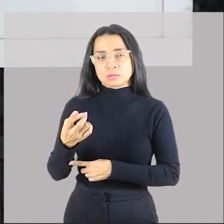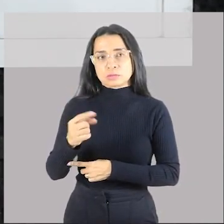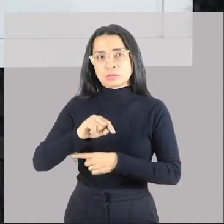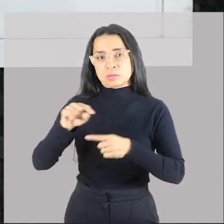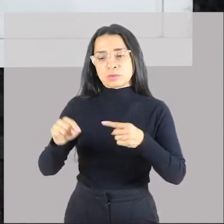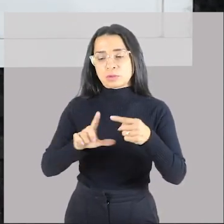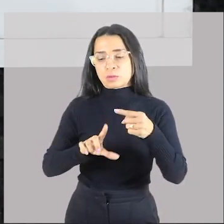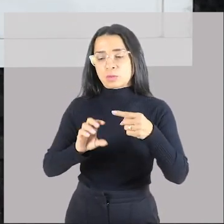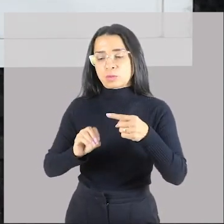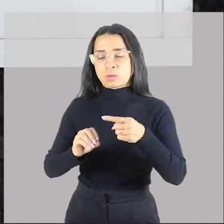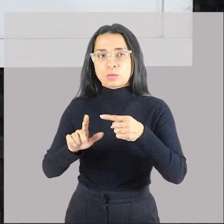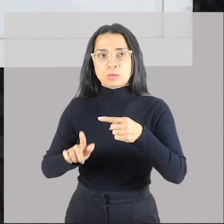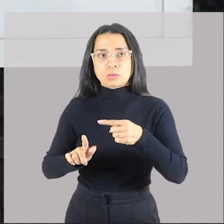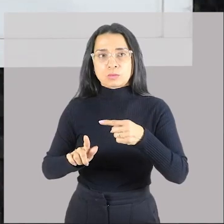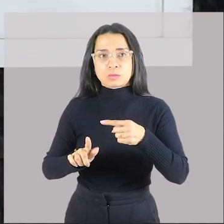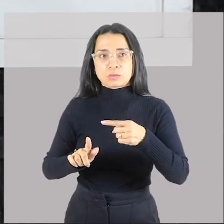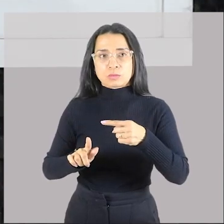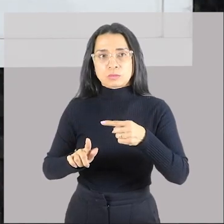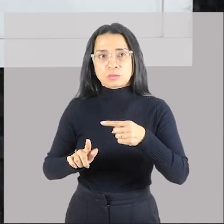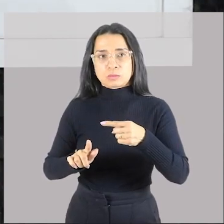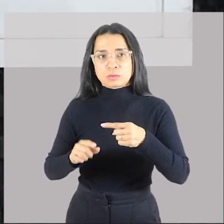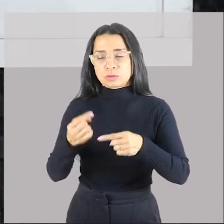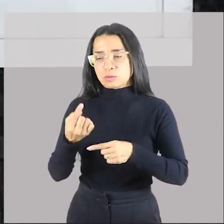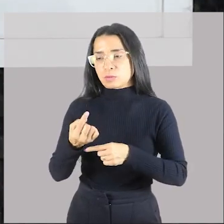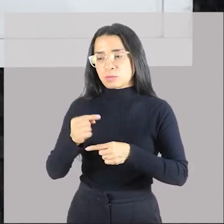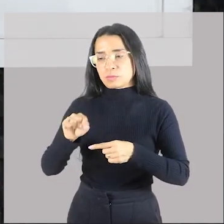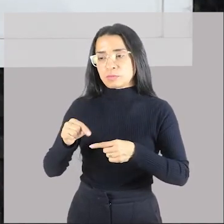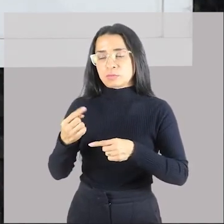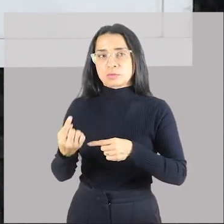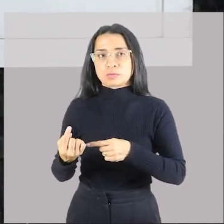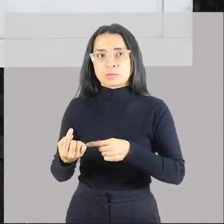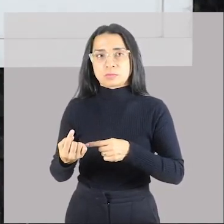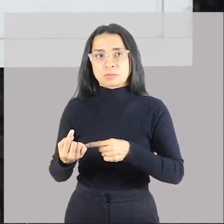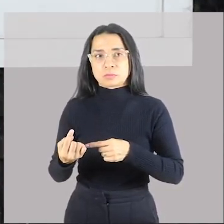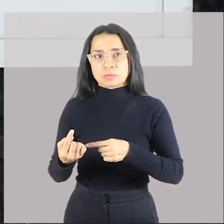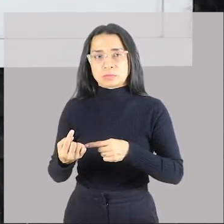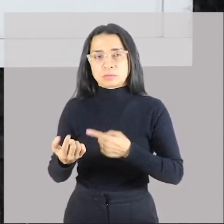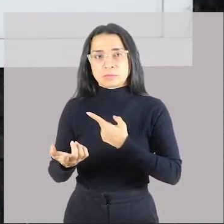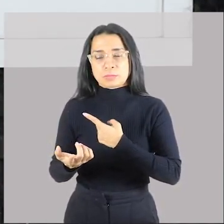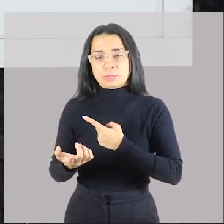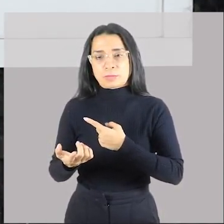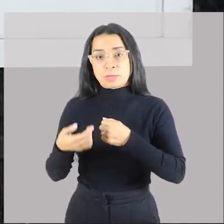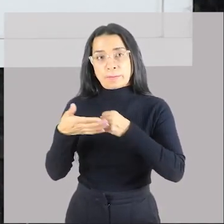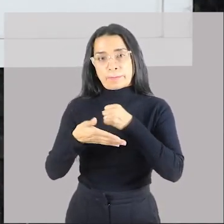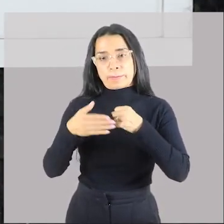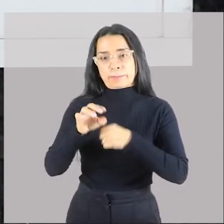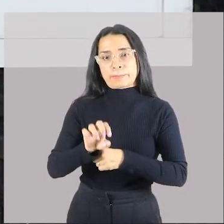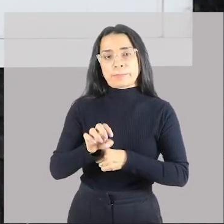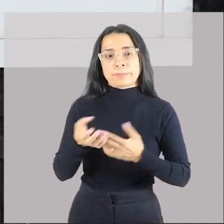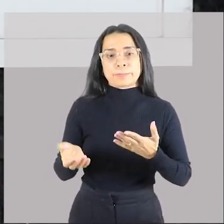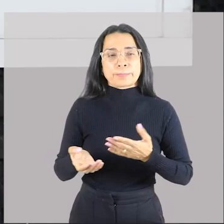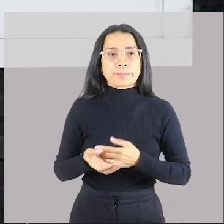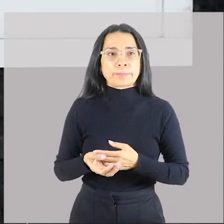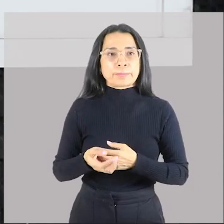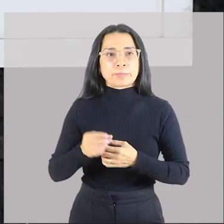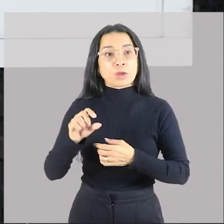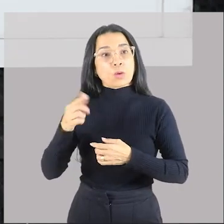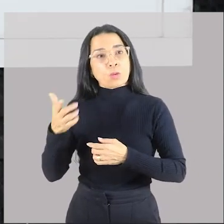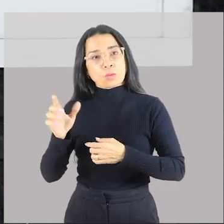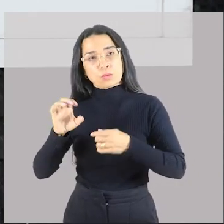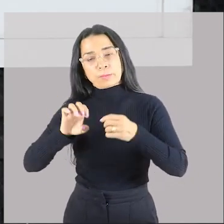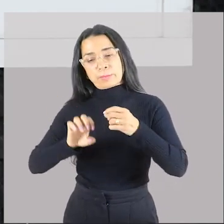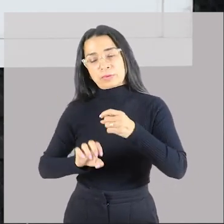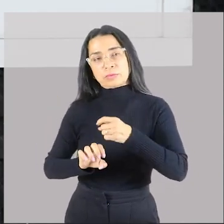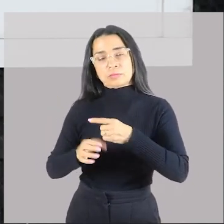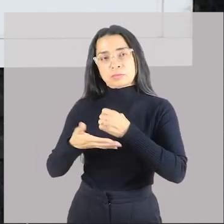log de 1,1 numa base é, porque ele me deu o logaritmo natural. Tá? O logaritmo natural